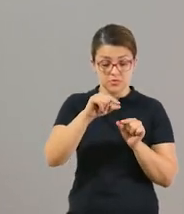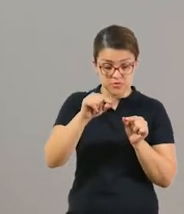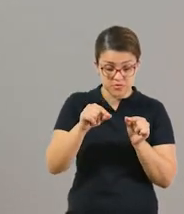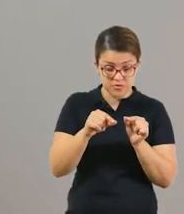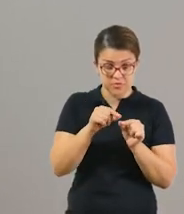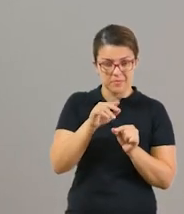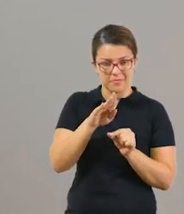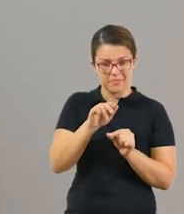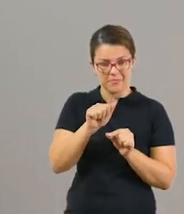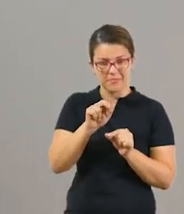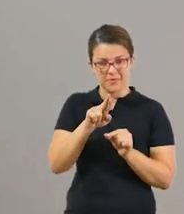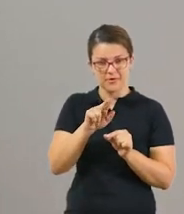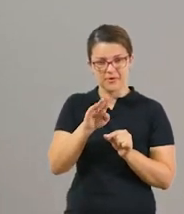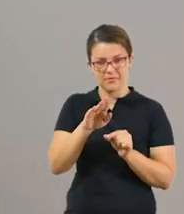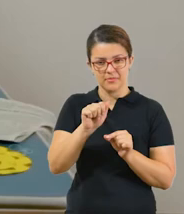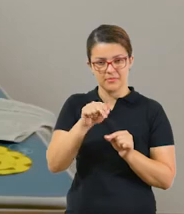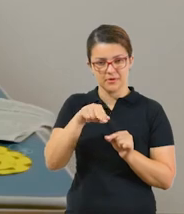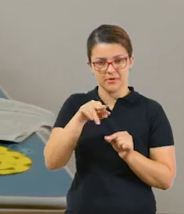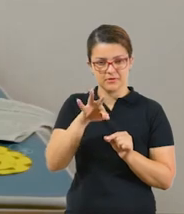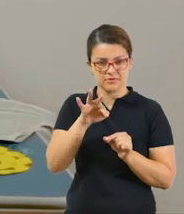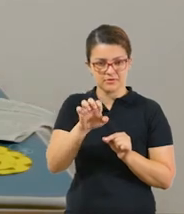pode-se usar tinta